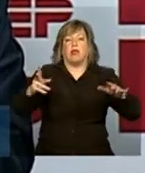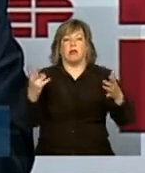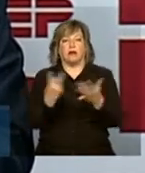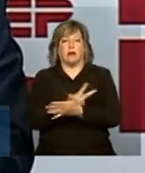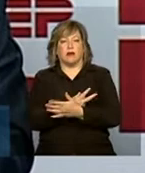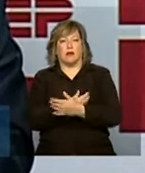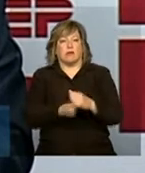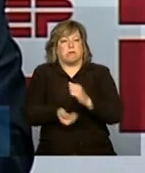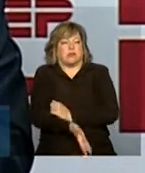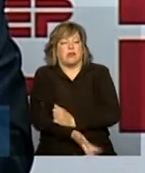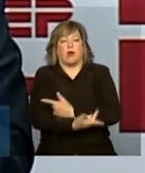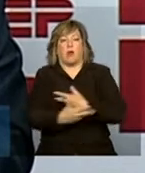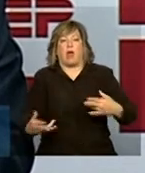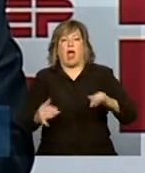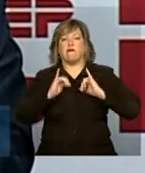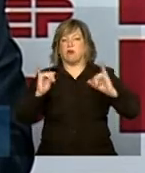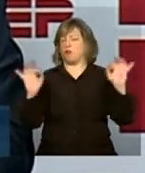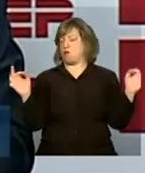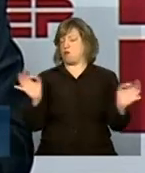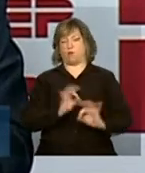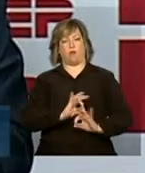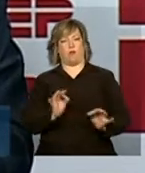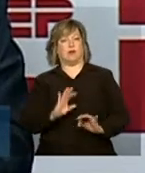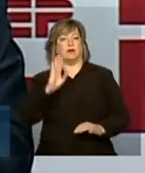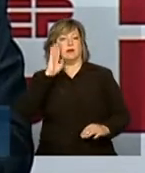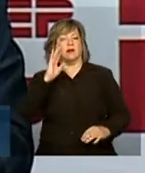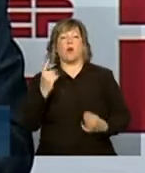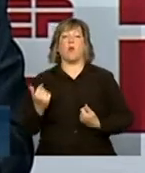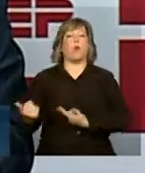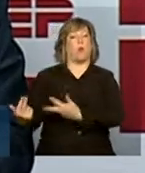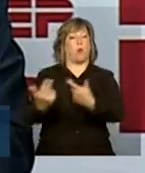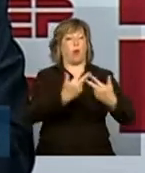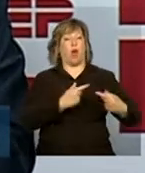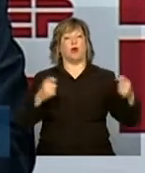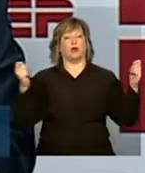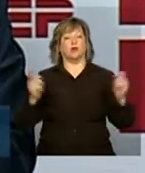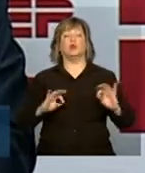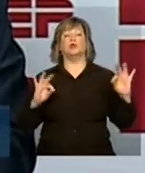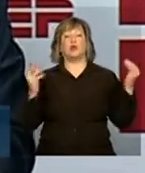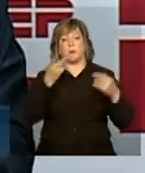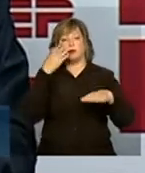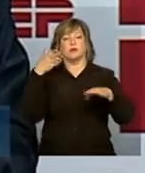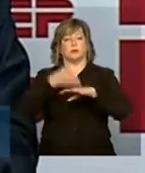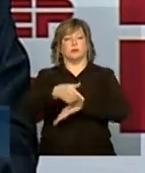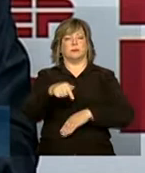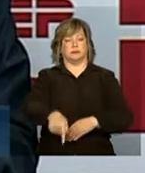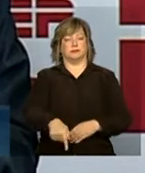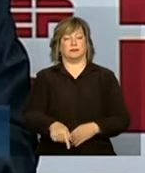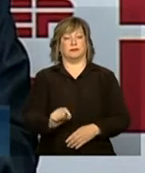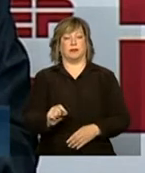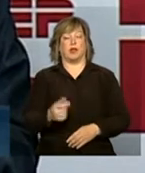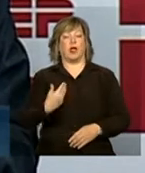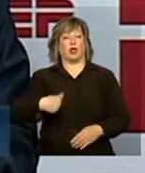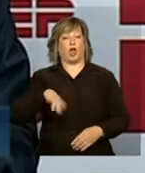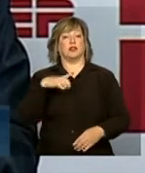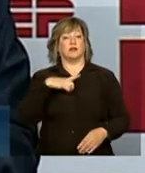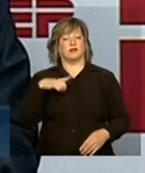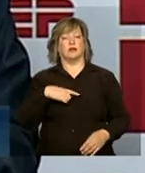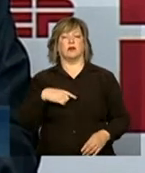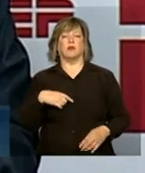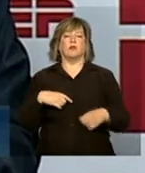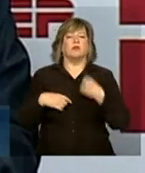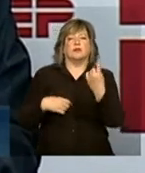informação que é a preocupação central para dar igualdade de condições a todos os participantes. Na ponta, nós tivemos um ou